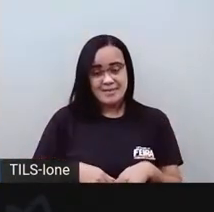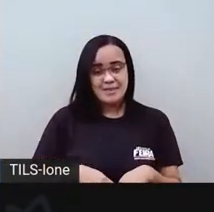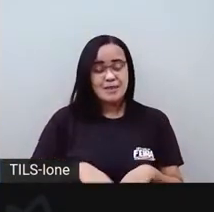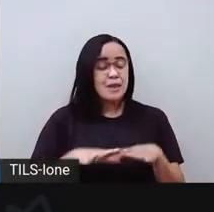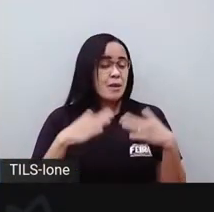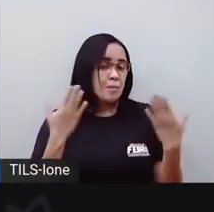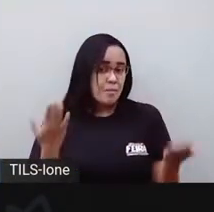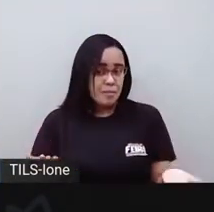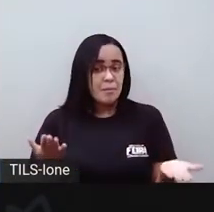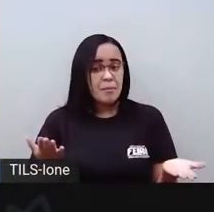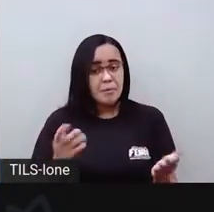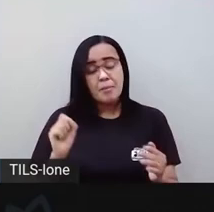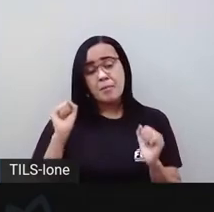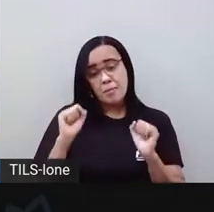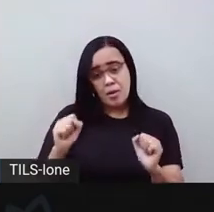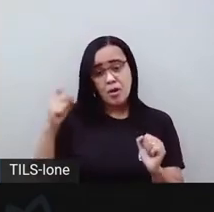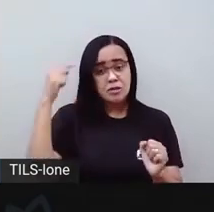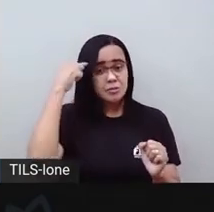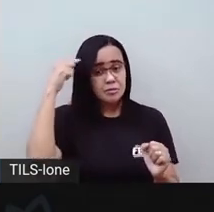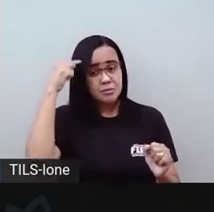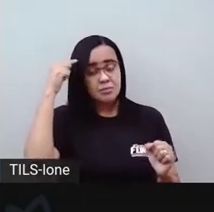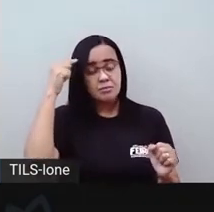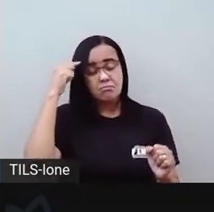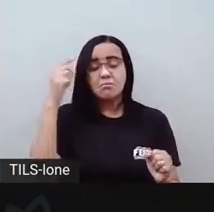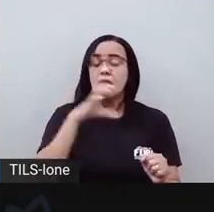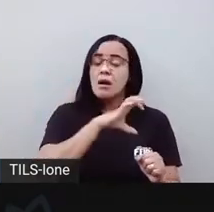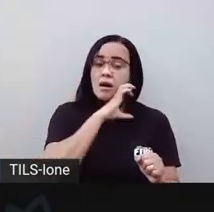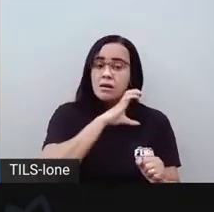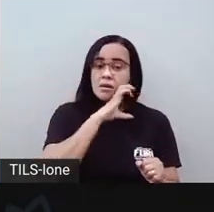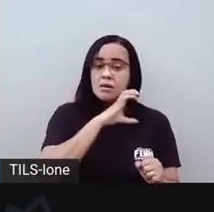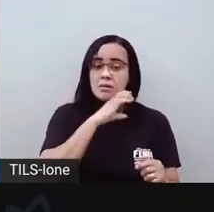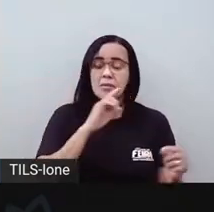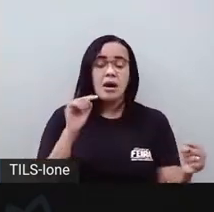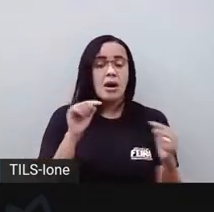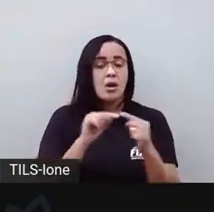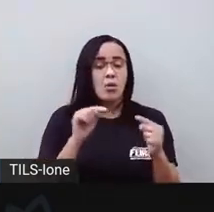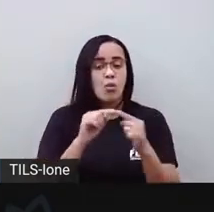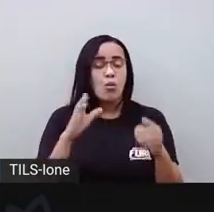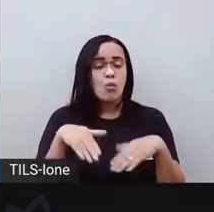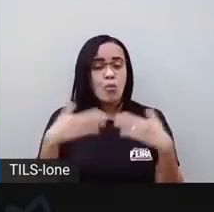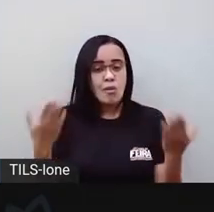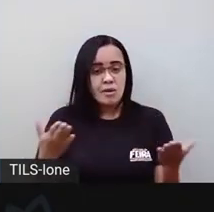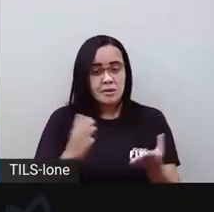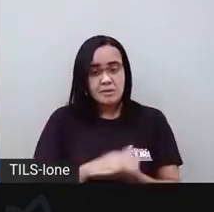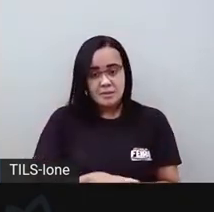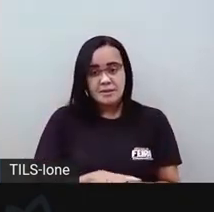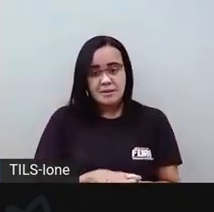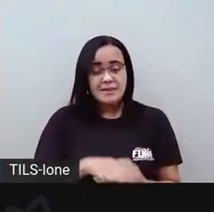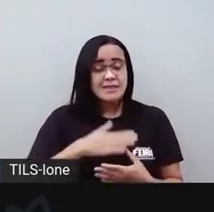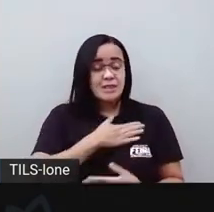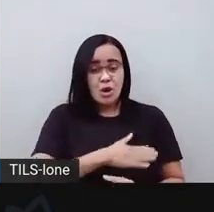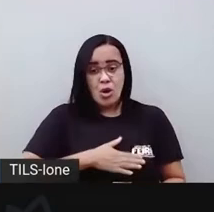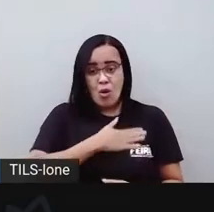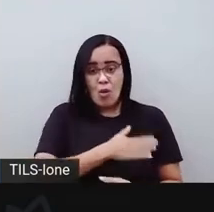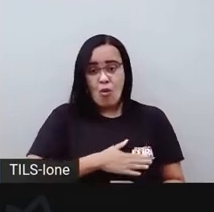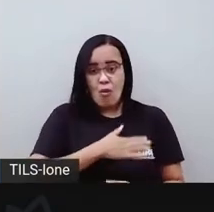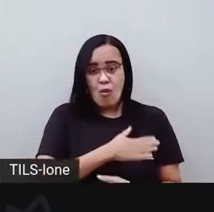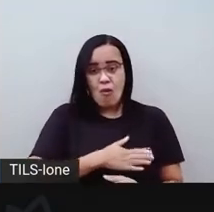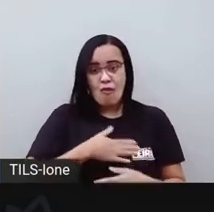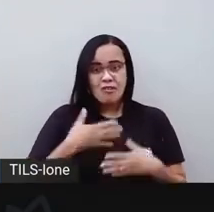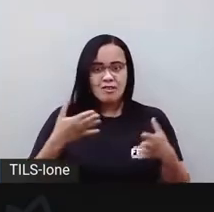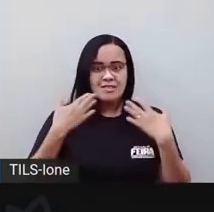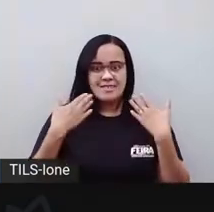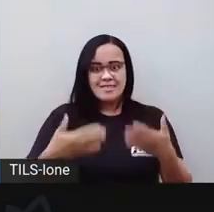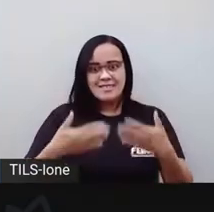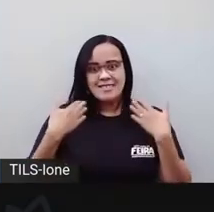alguns animais que fazem parte do nosso contexto, né? Verdade. Tem animais que gostam de viver nesse clima bem quentinho,